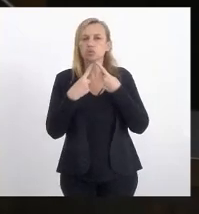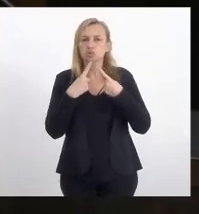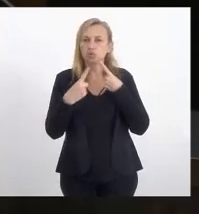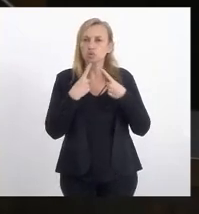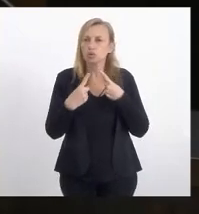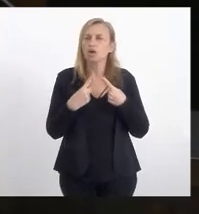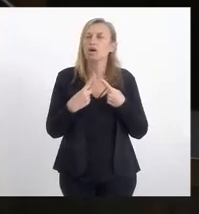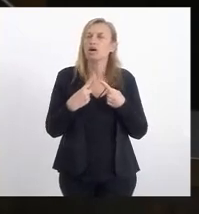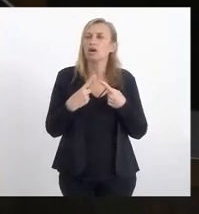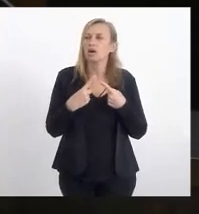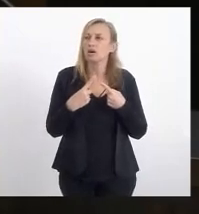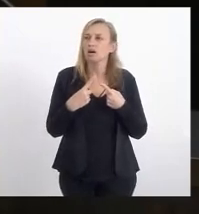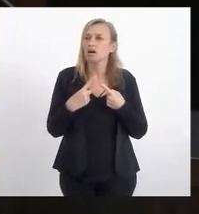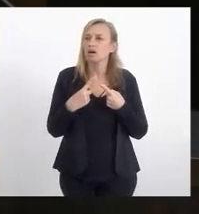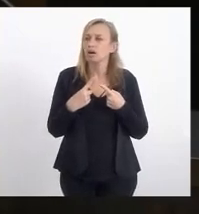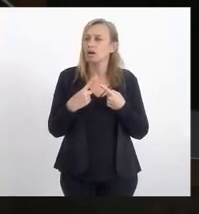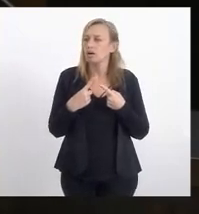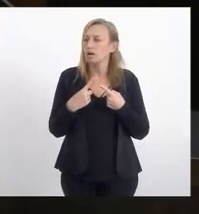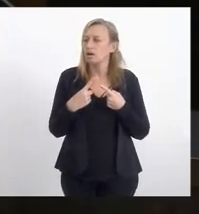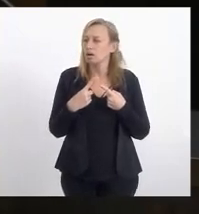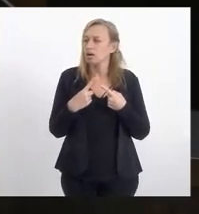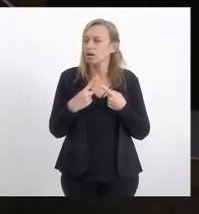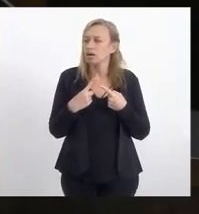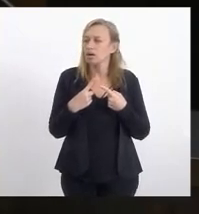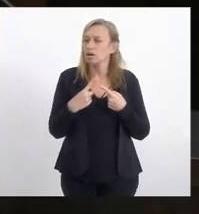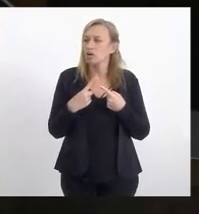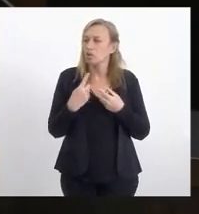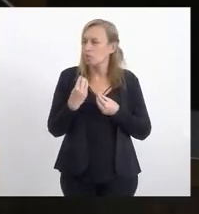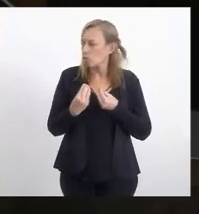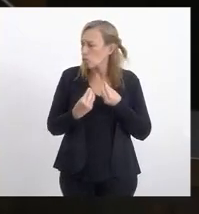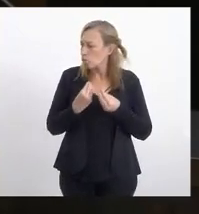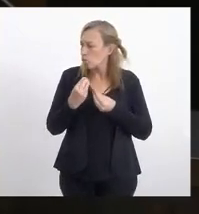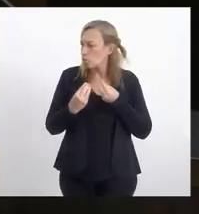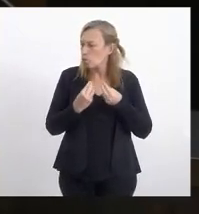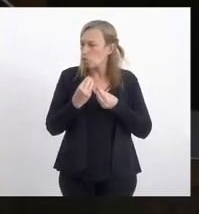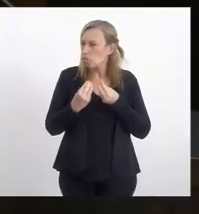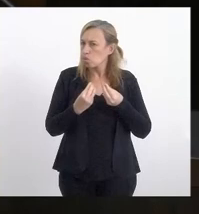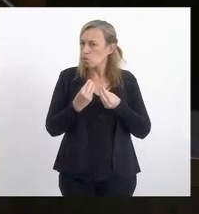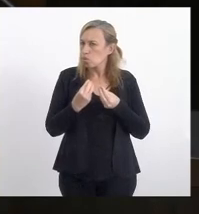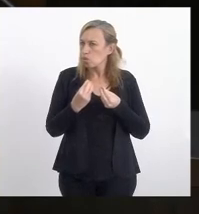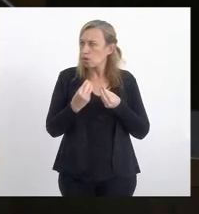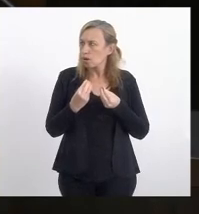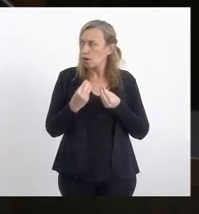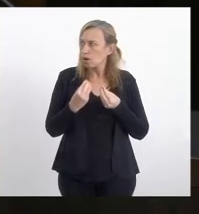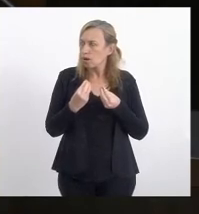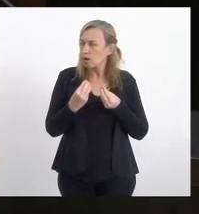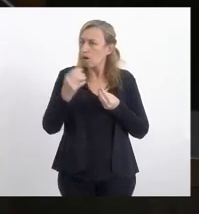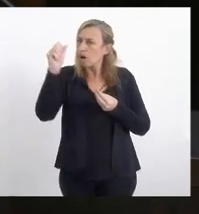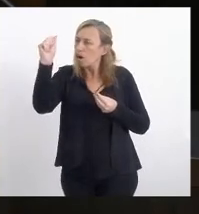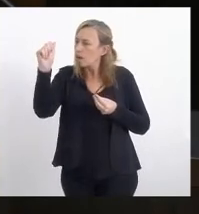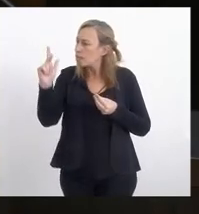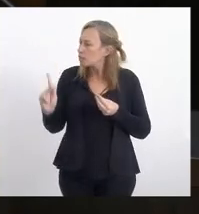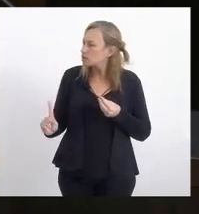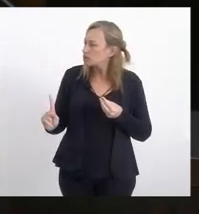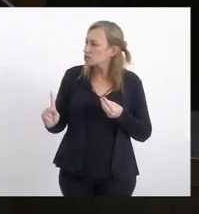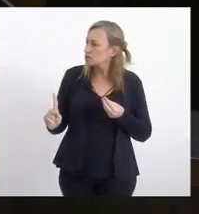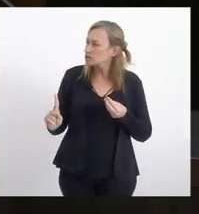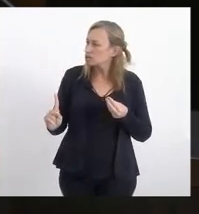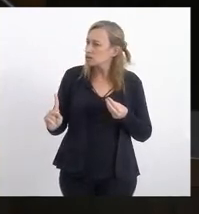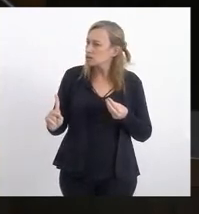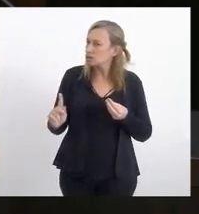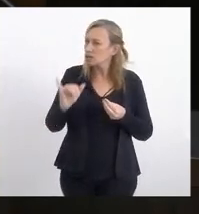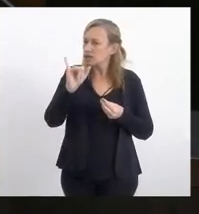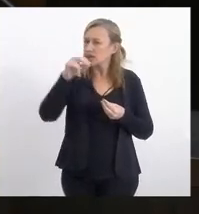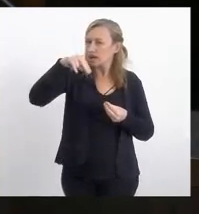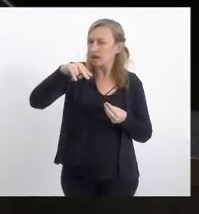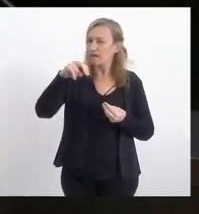uma uma forma de aposentadoria por invalidez